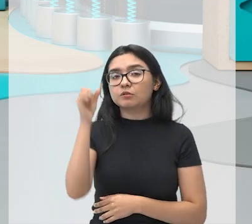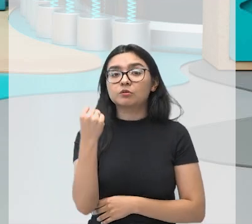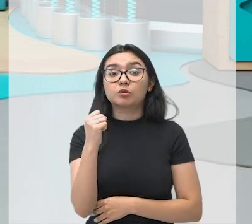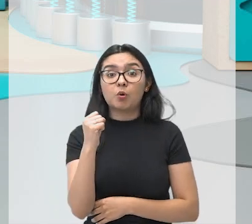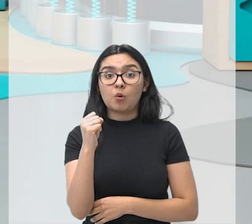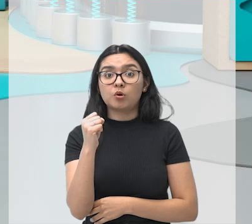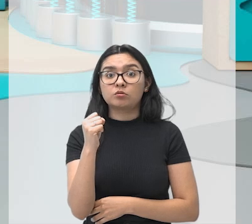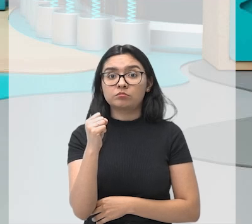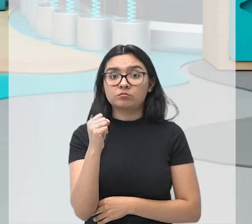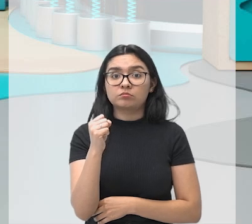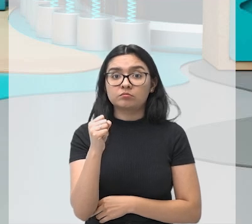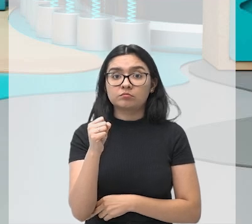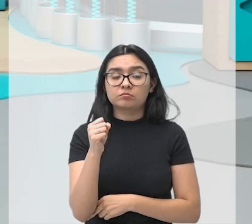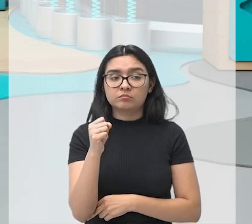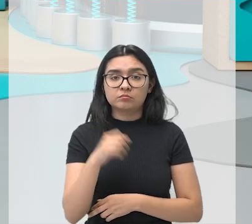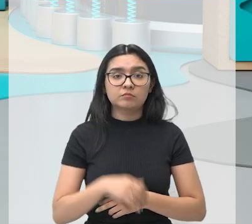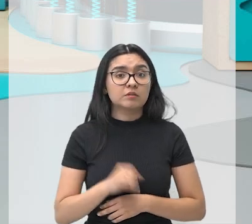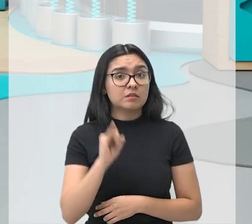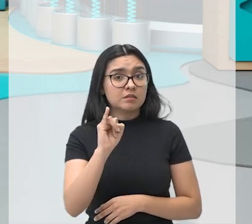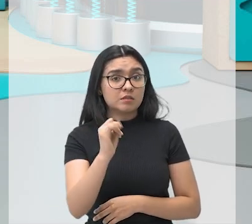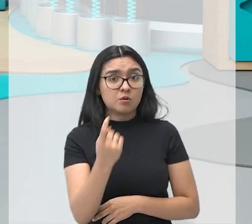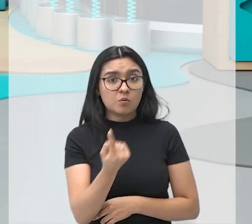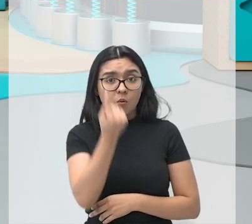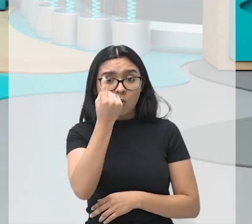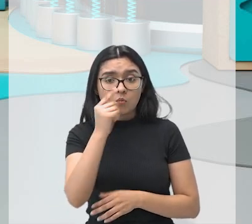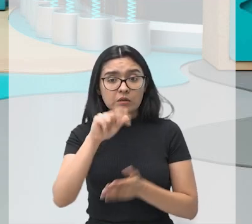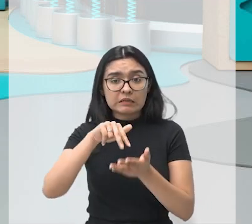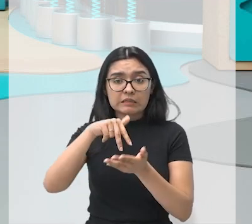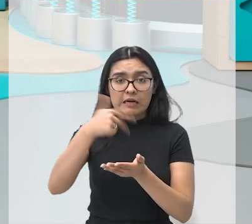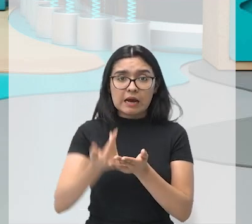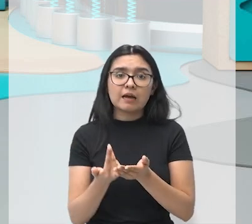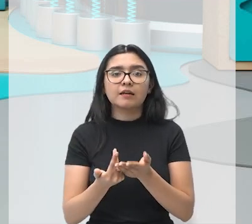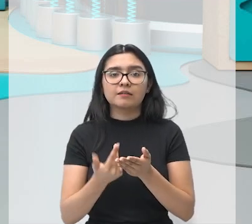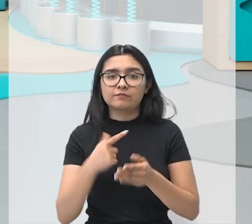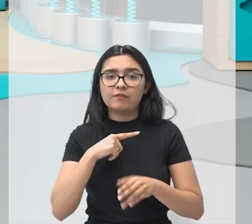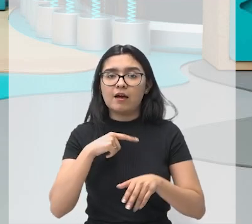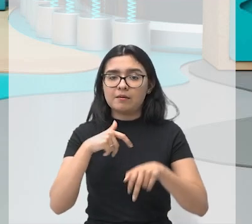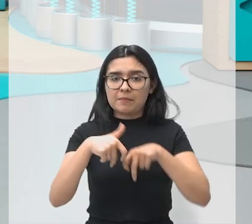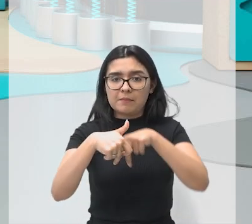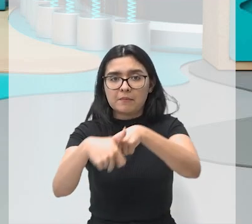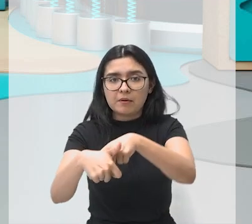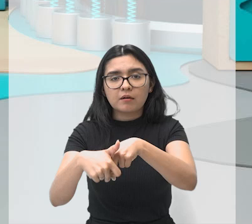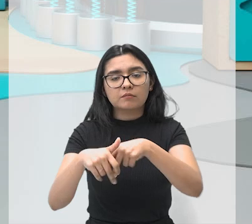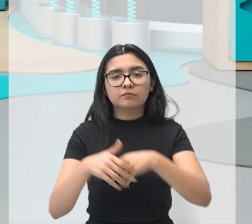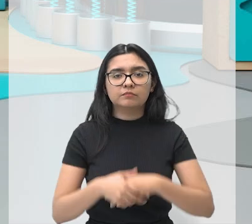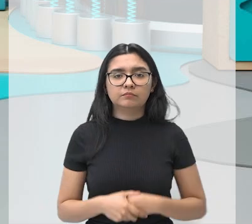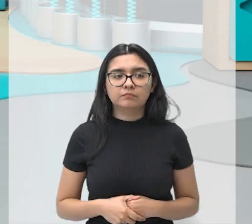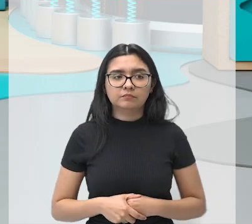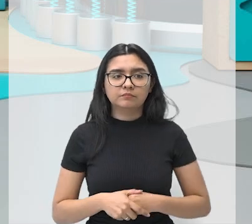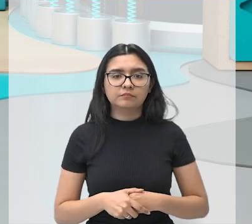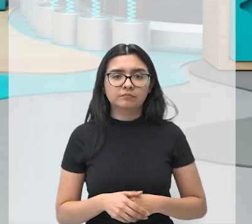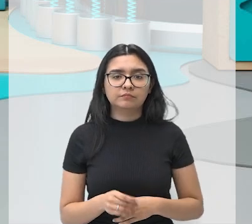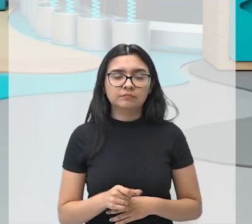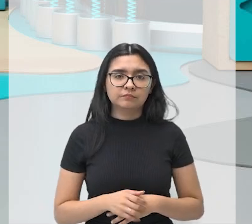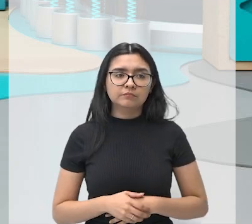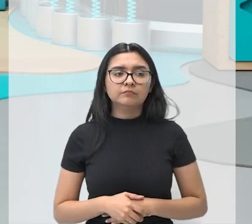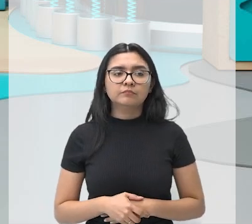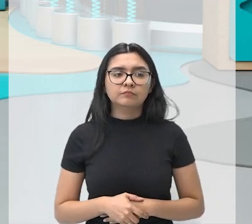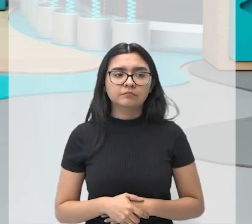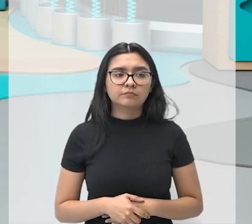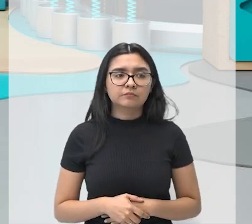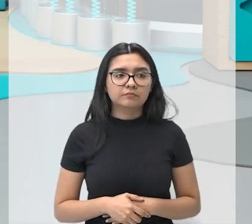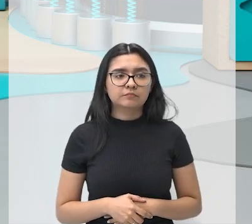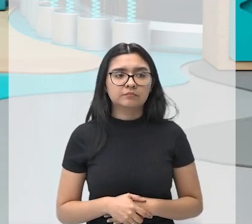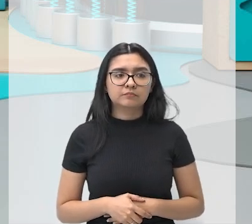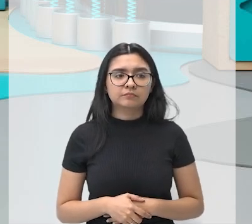correndo ao mesmo tempo, se um cai, muito provavelmente os outros vai ter aquele efeito avalanche ali, um batendo no outro, caindo e tudo mais. Então, é